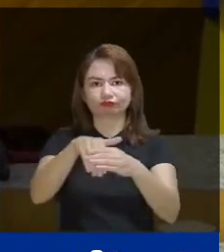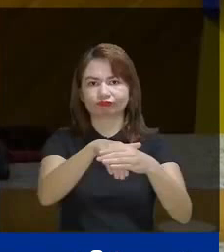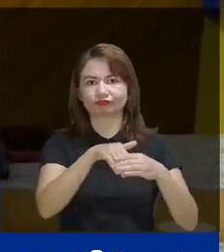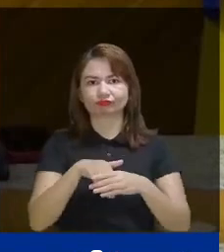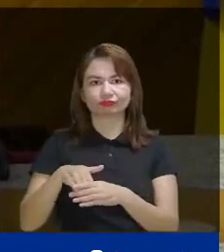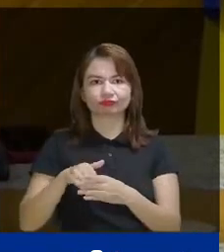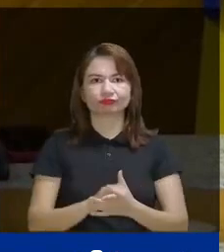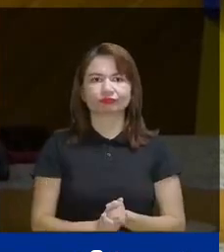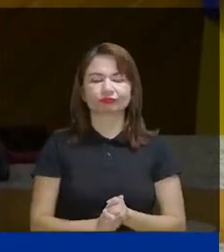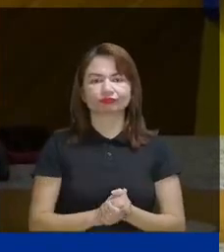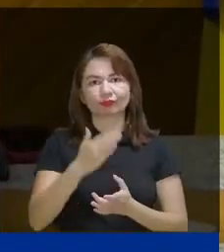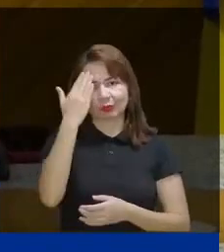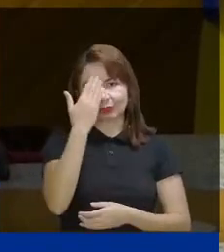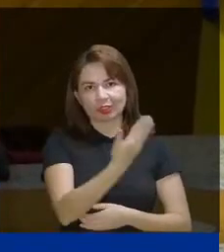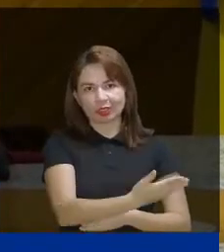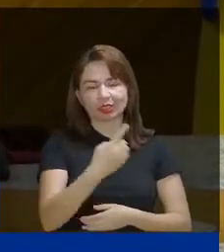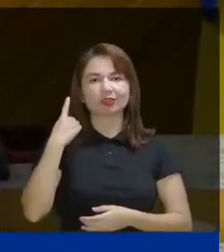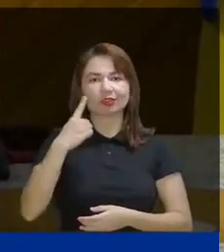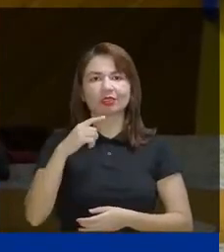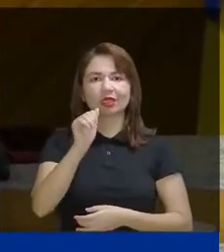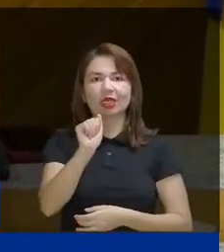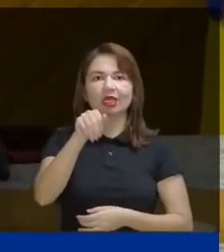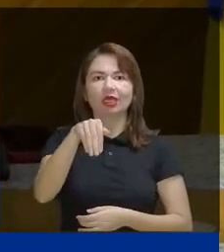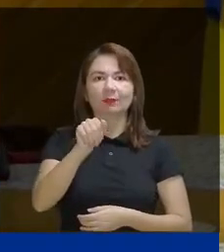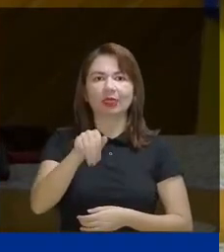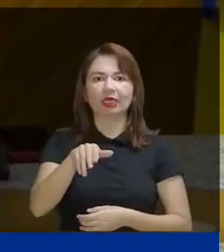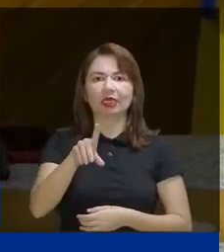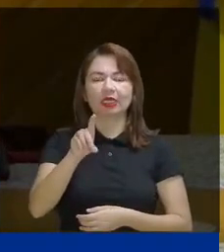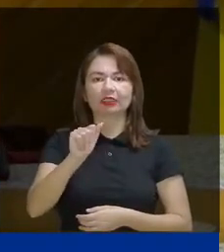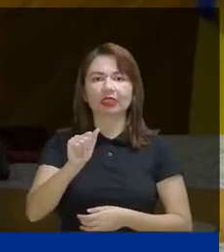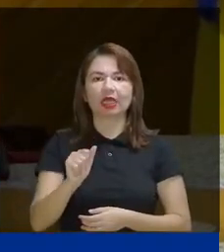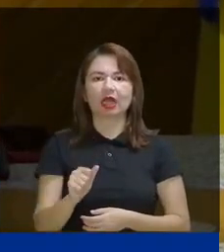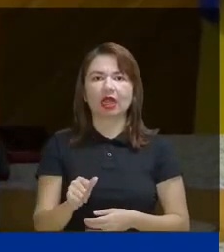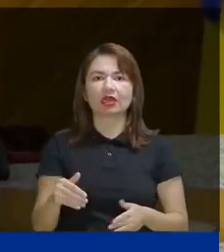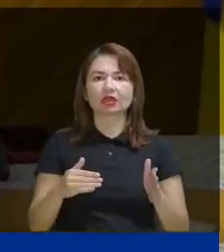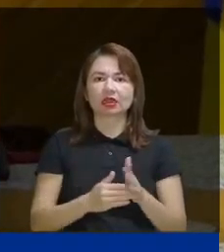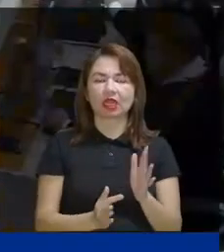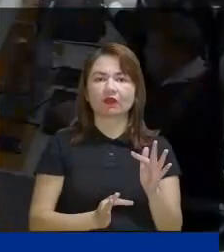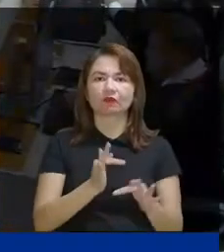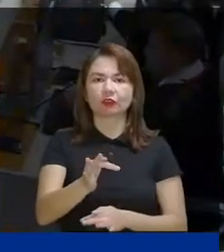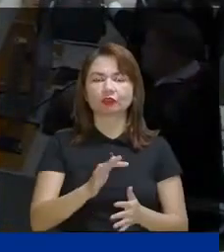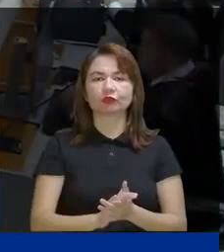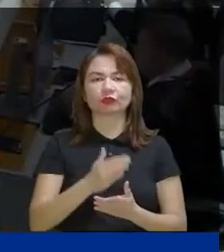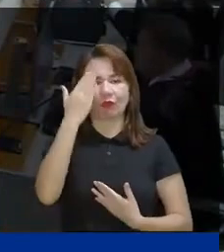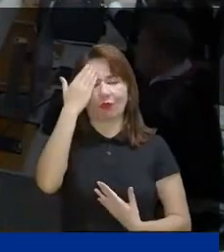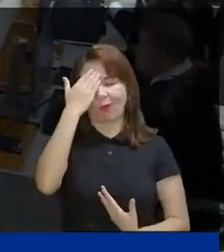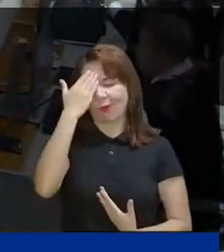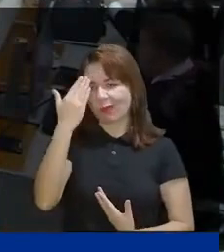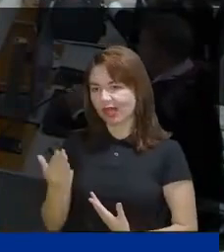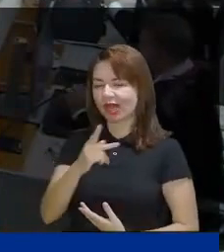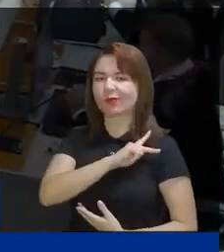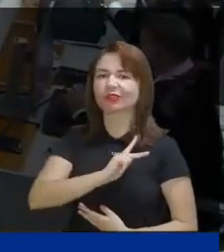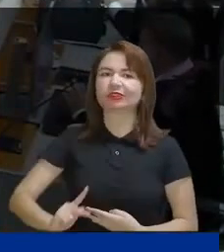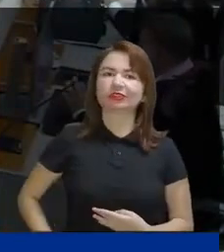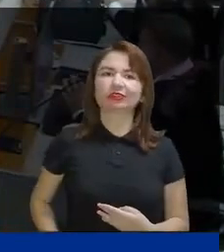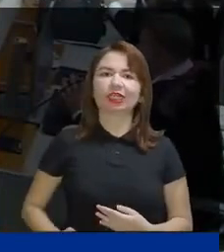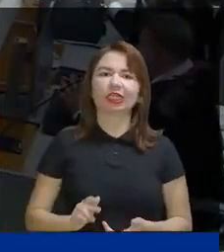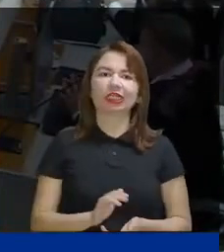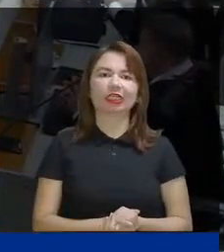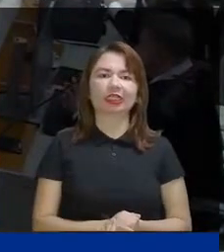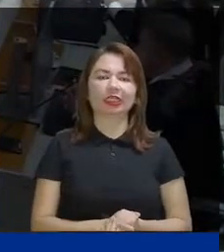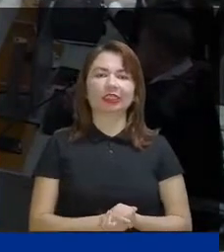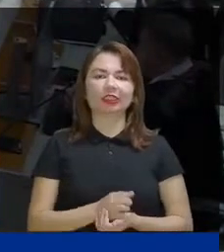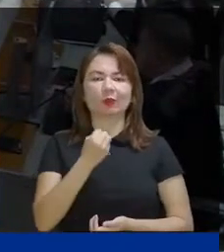obrigado pela presença, tá bom? Até uma próxima oportunidade. Muito obrigada, senhor presidente. Um bom trabalho e Deus